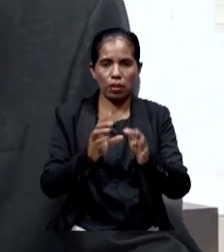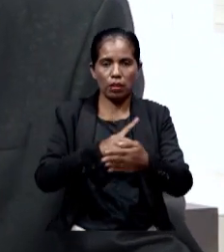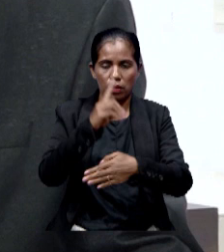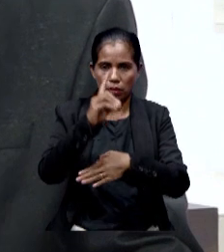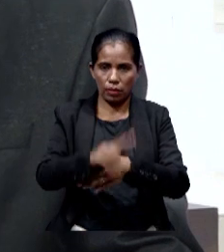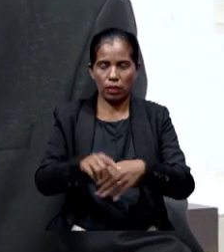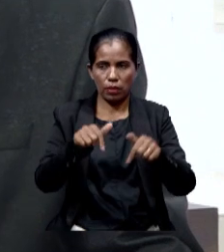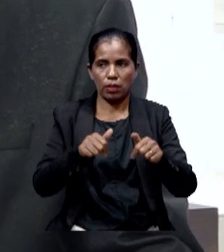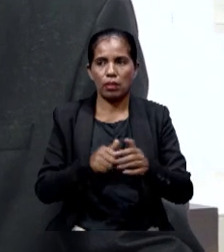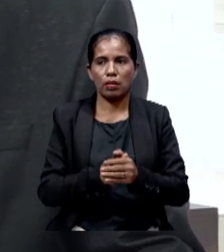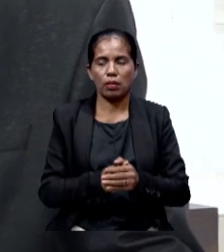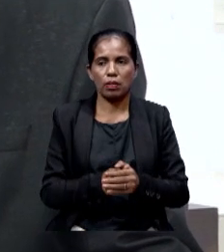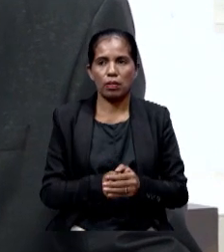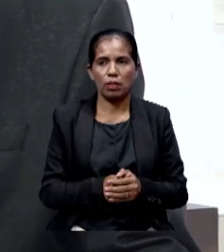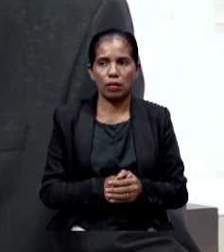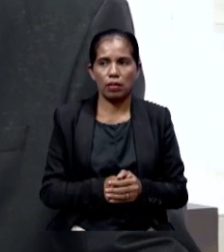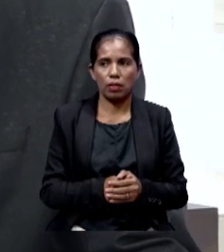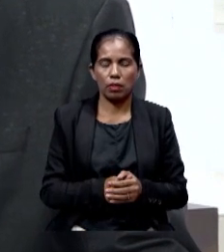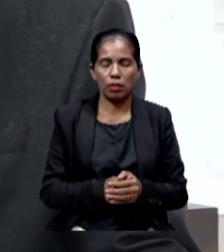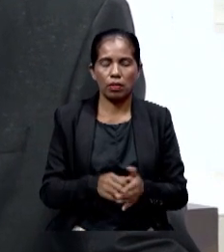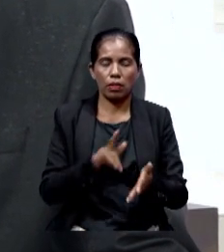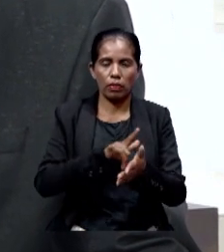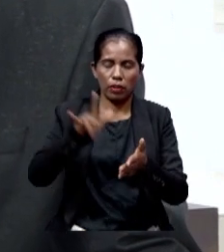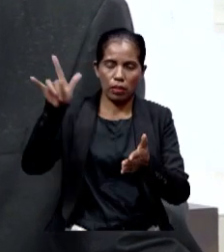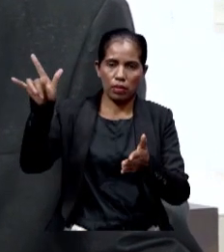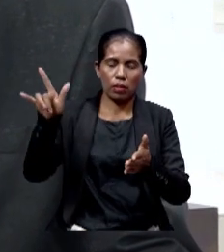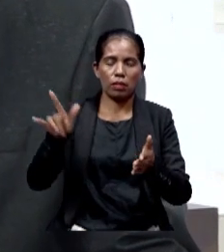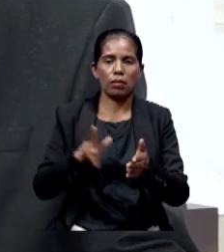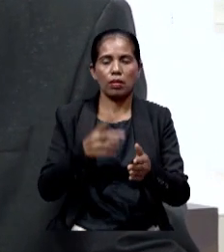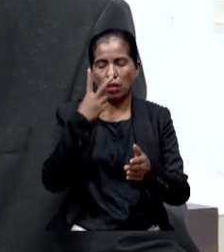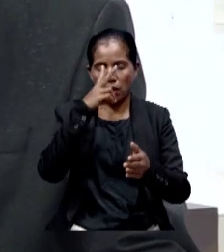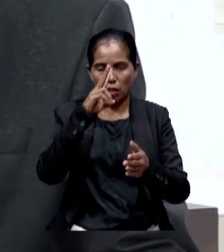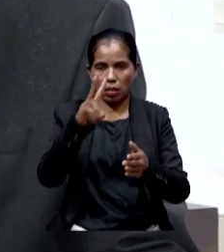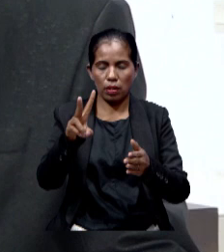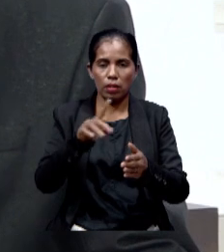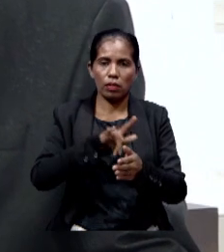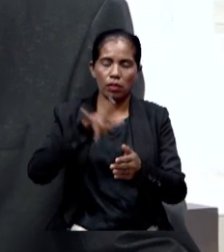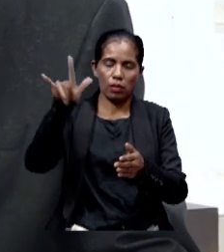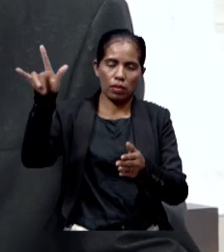do setor aviasão civil, a gente tem a conectividade aérea.